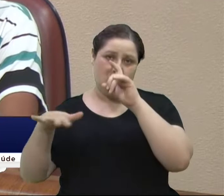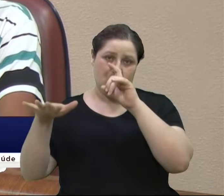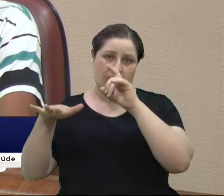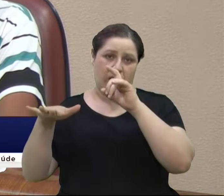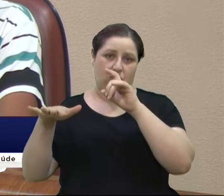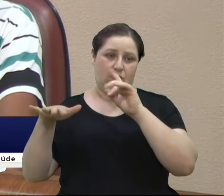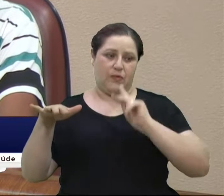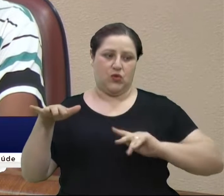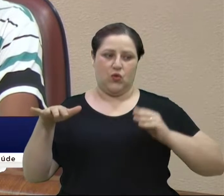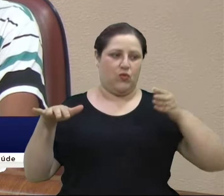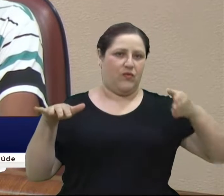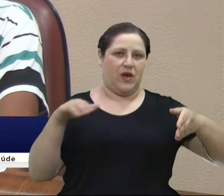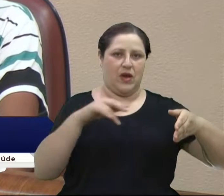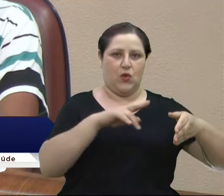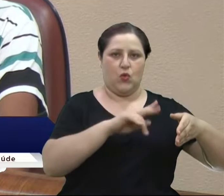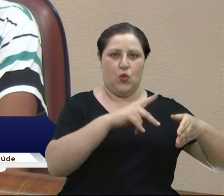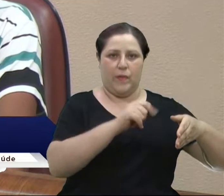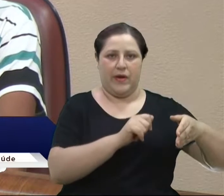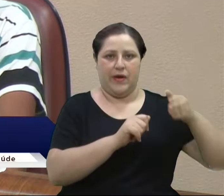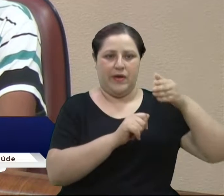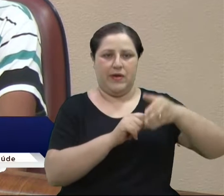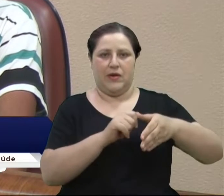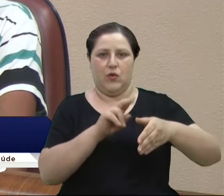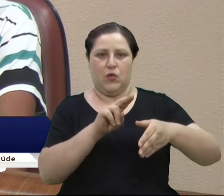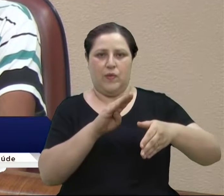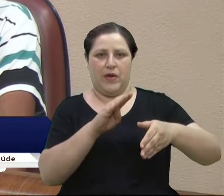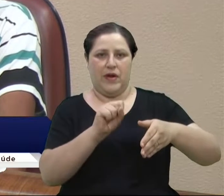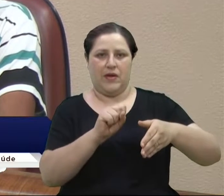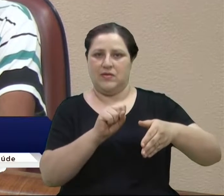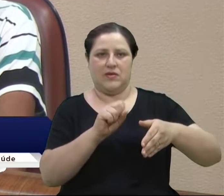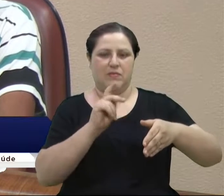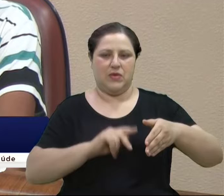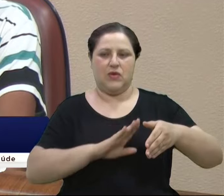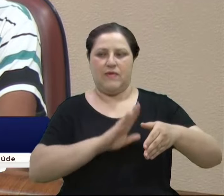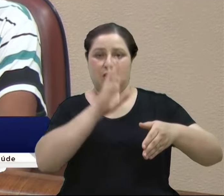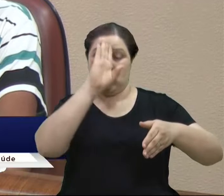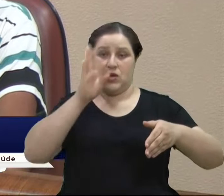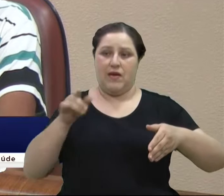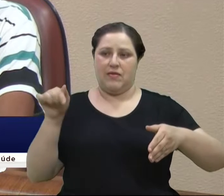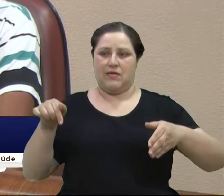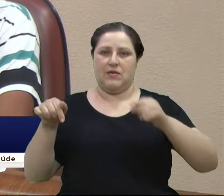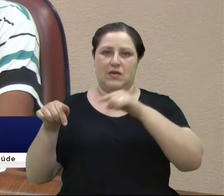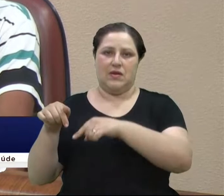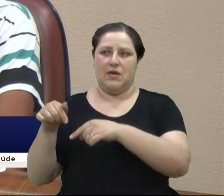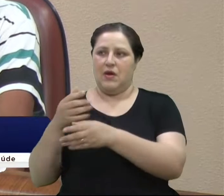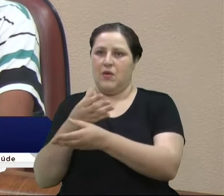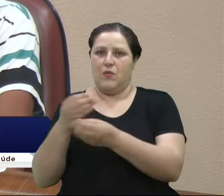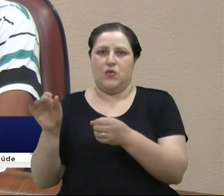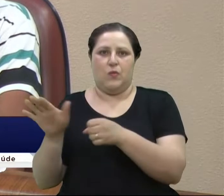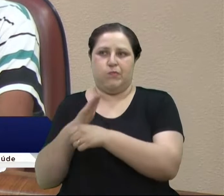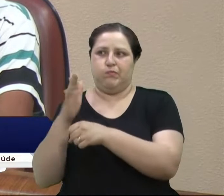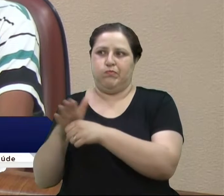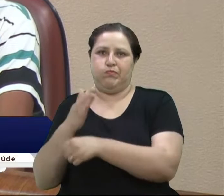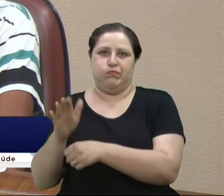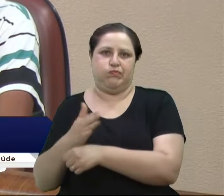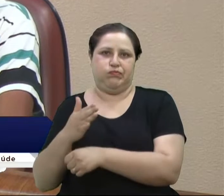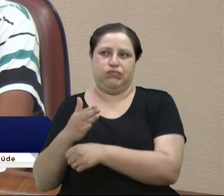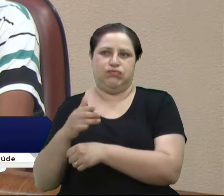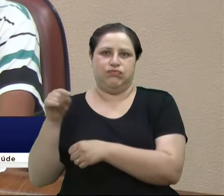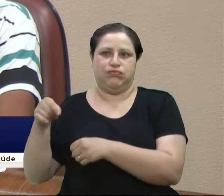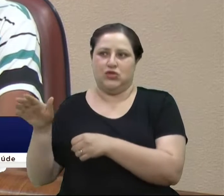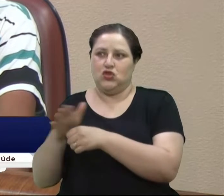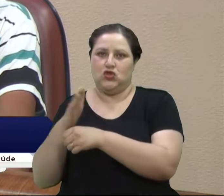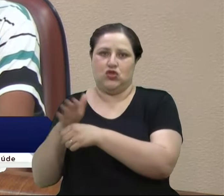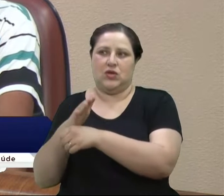forma direta, para ter o atendimento. A gente sabe que o hospital geral não suporta mais, né? Não tem mais